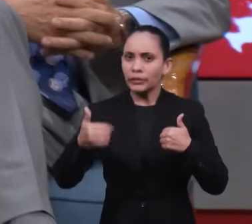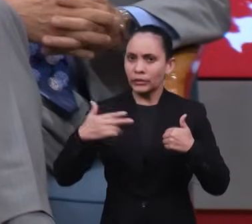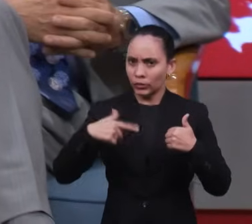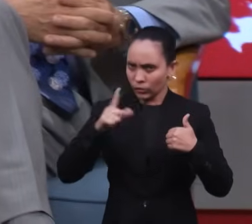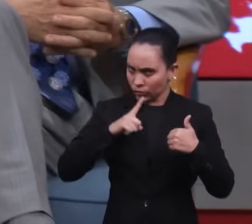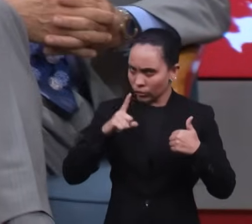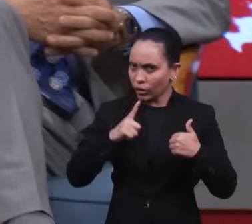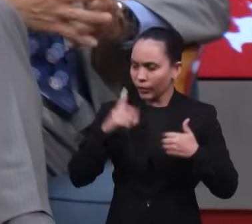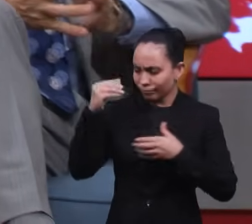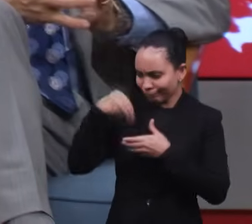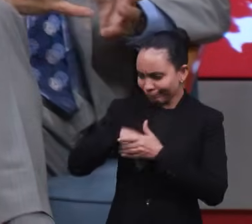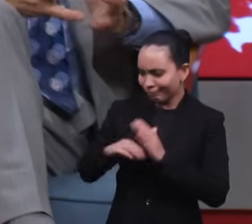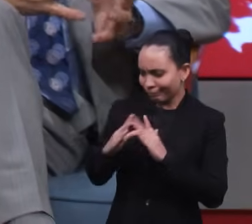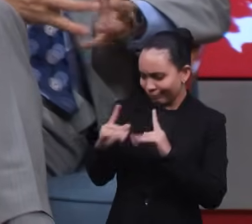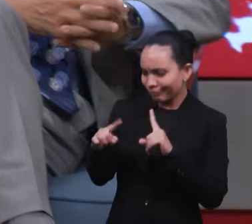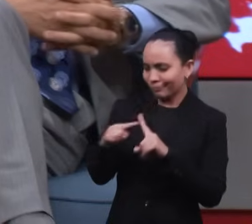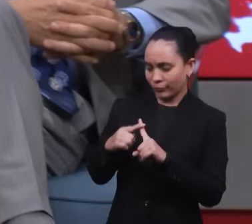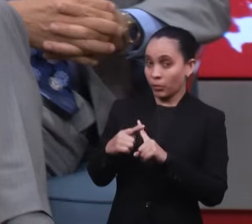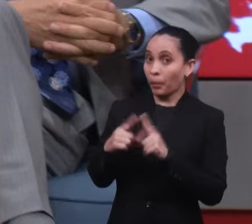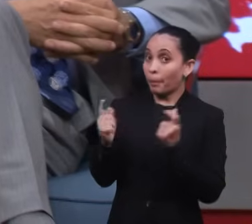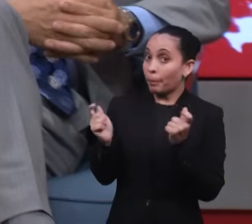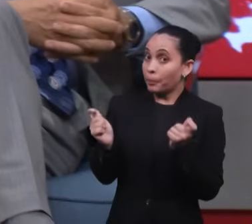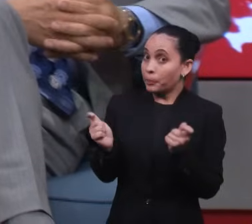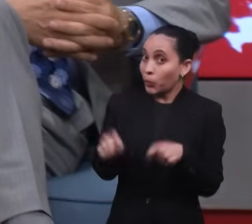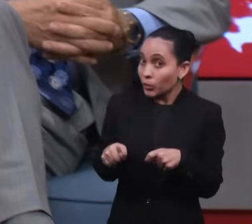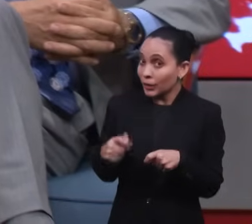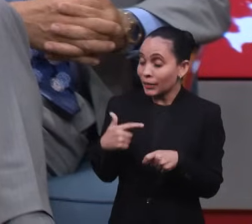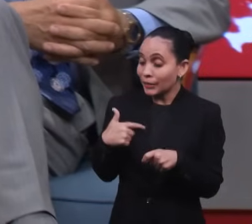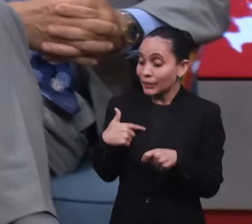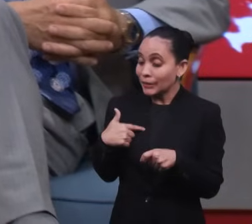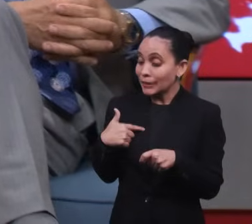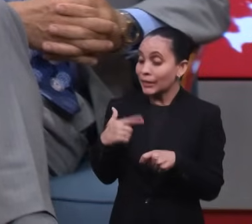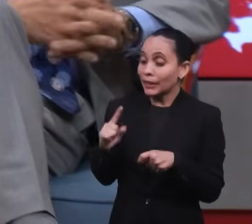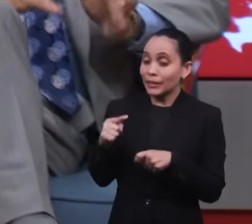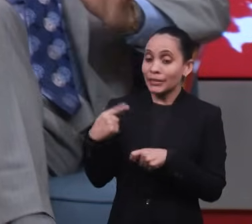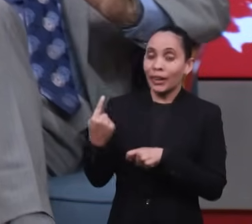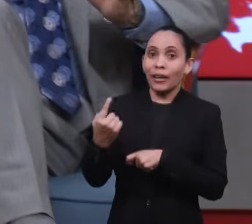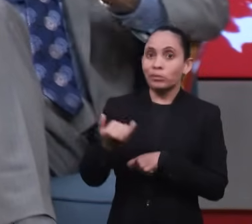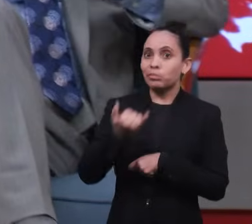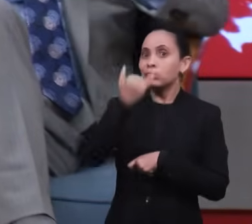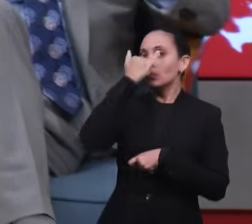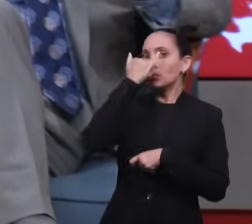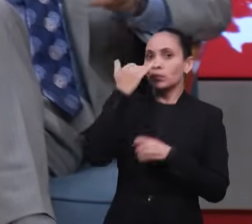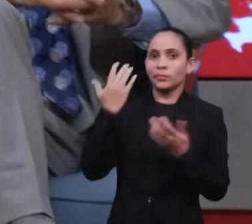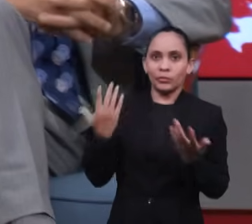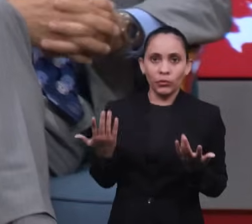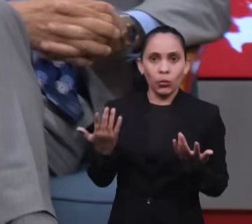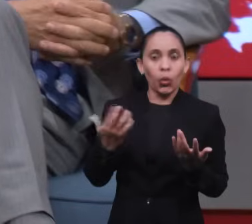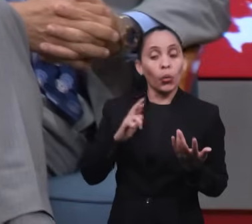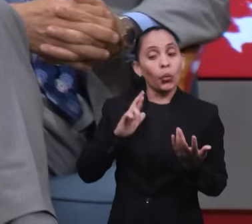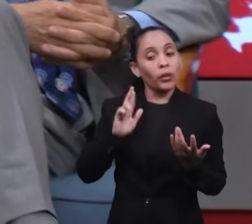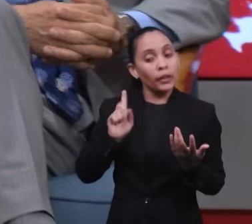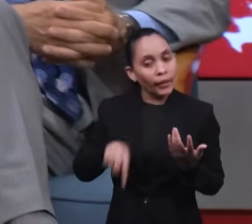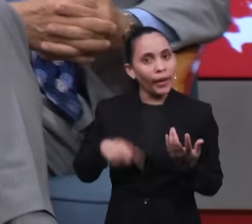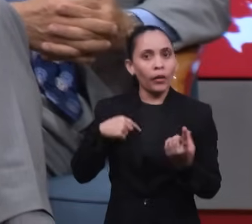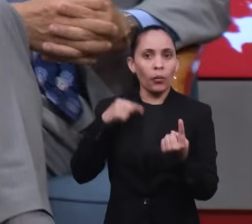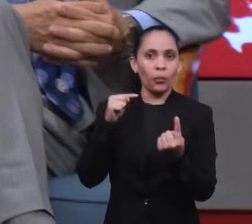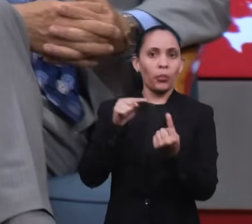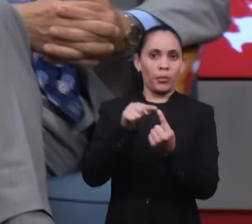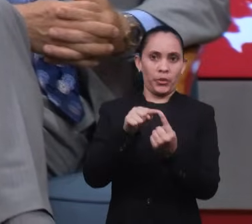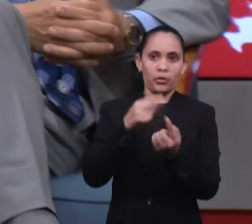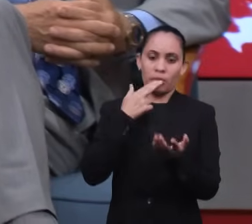divisões e algumas coisas que poderiam prejudicar a igreja. Isso está dentro daquilo que é